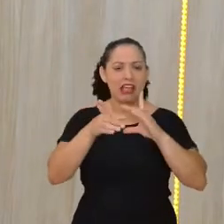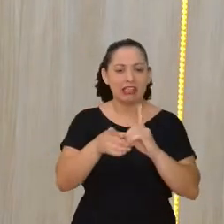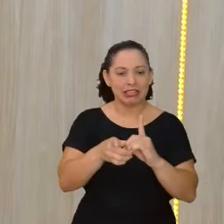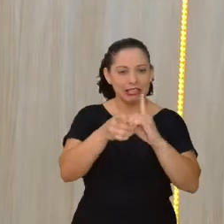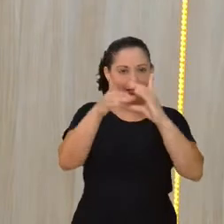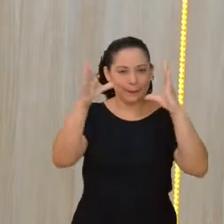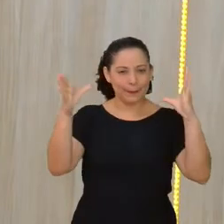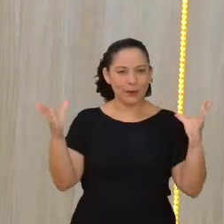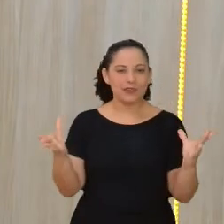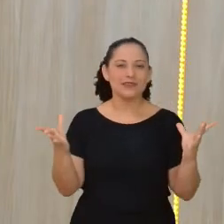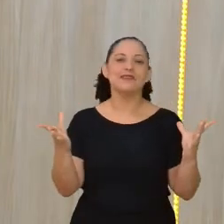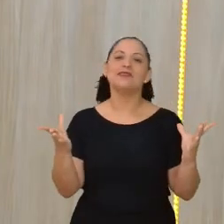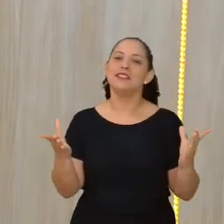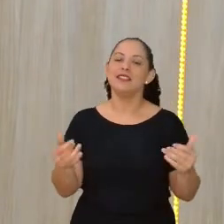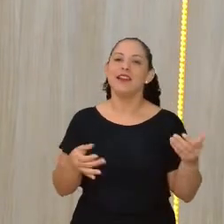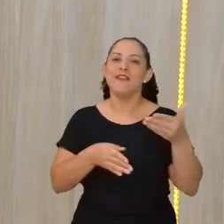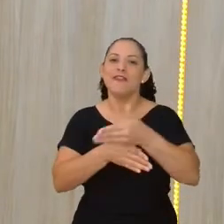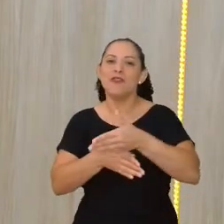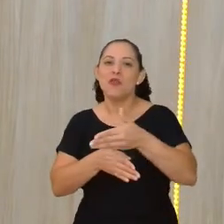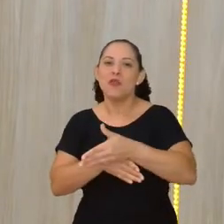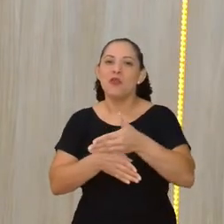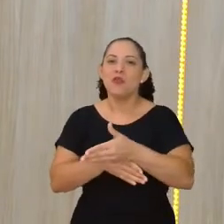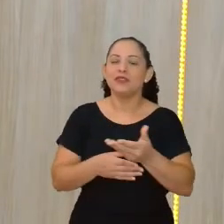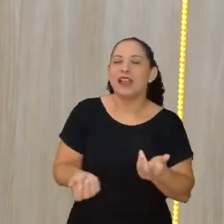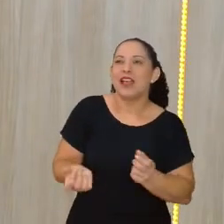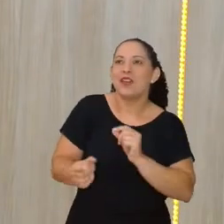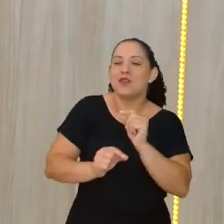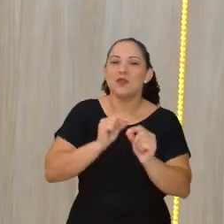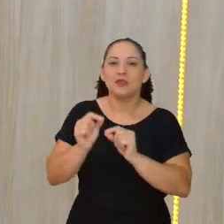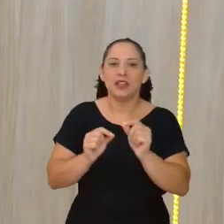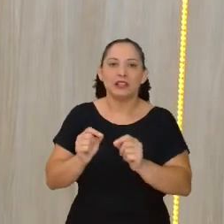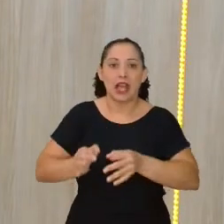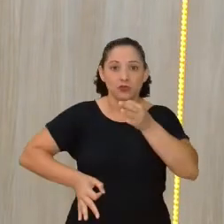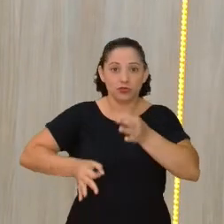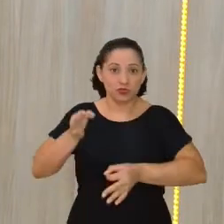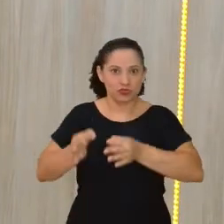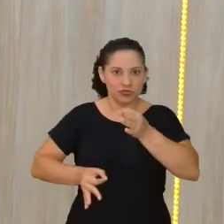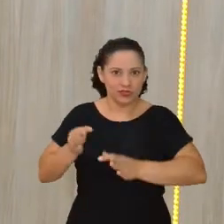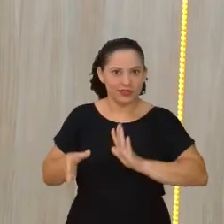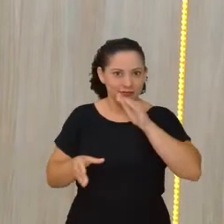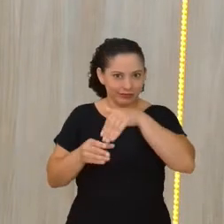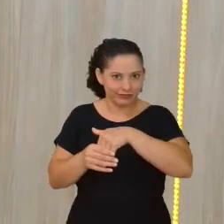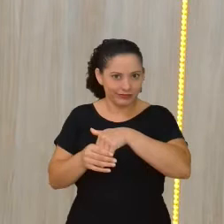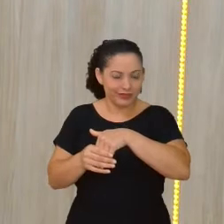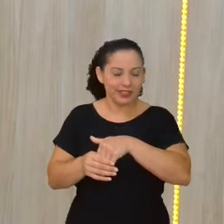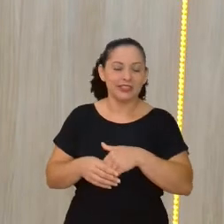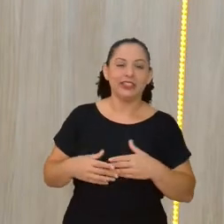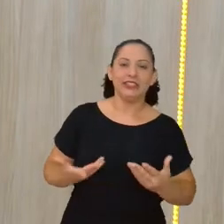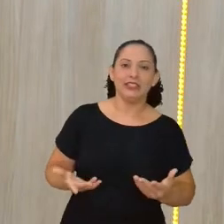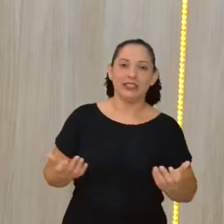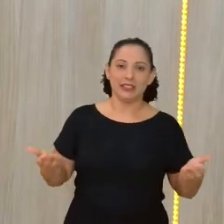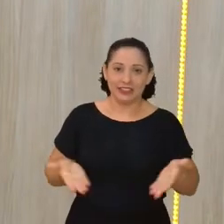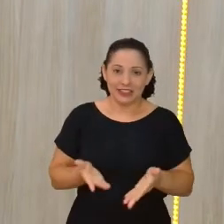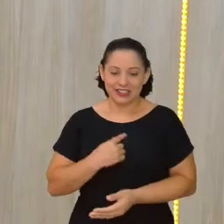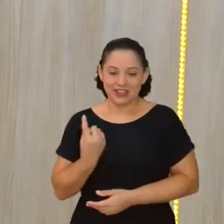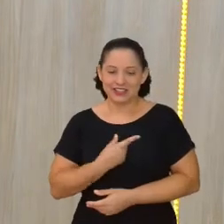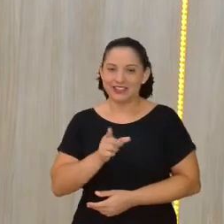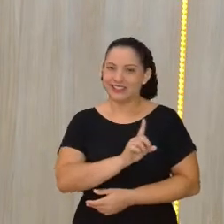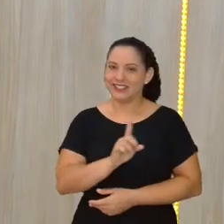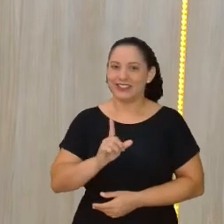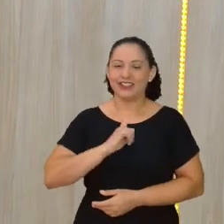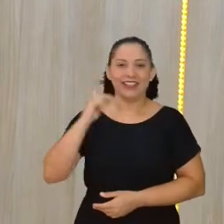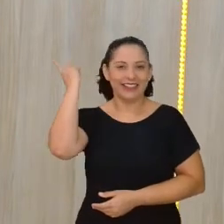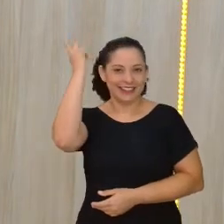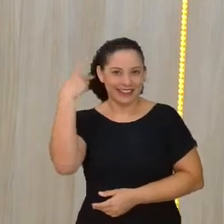democracia, fomos ao Centro de Memória, não é, da Justiça Eleitoral. E eu estou aqui, eu não estou sozinha, estou